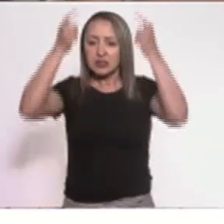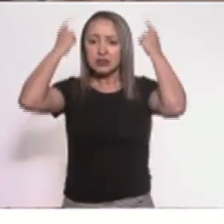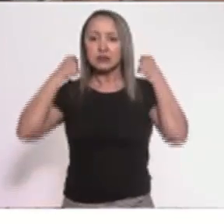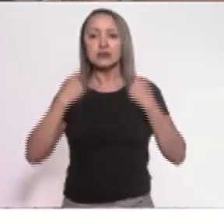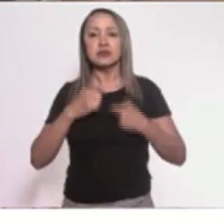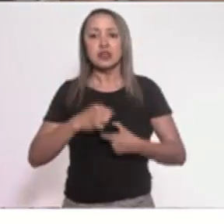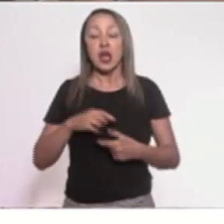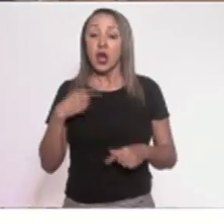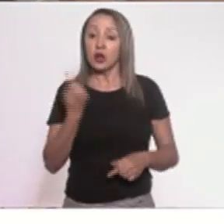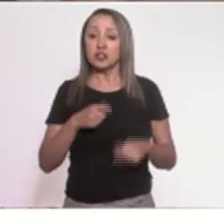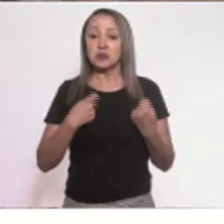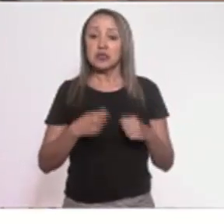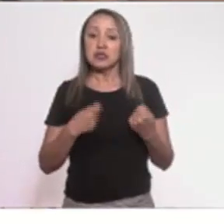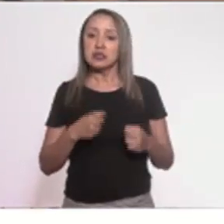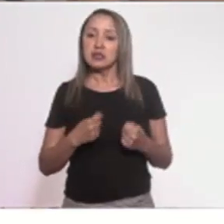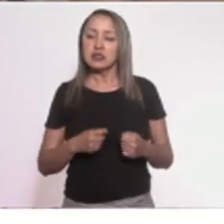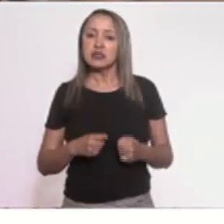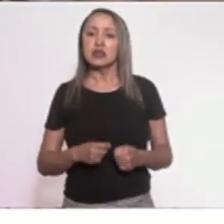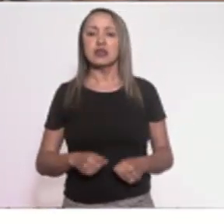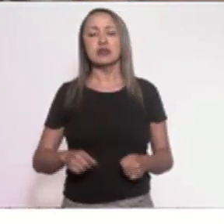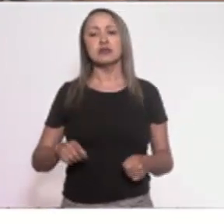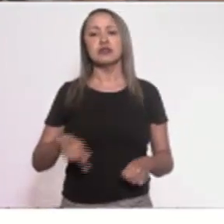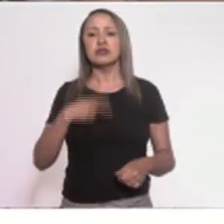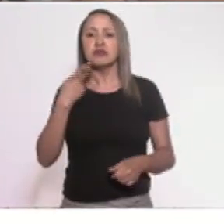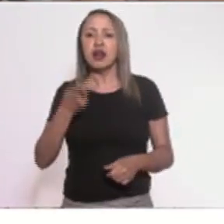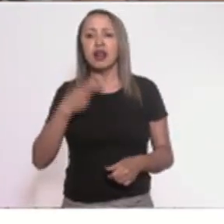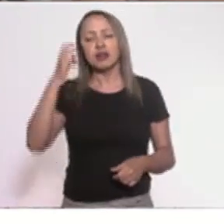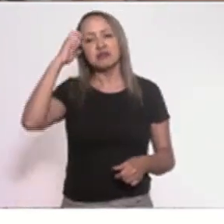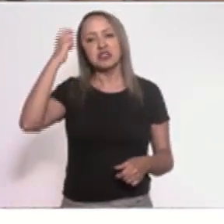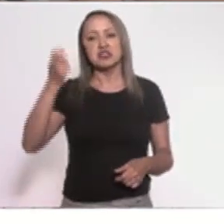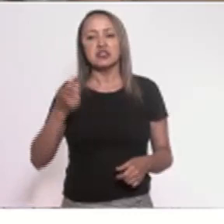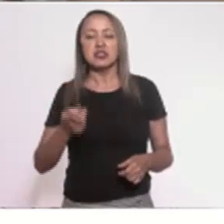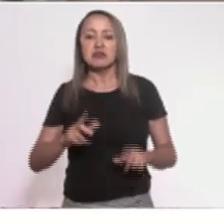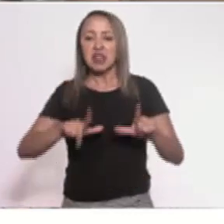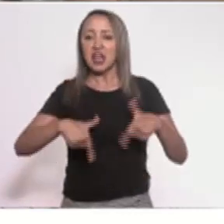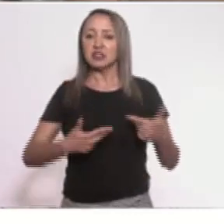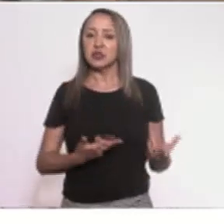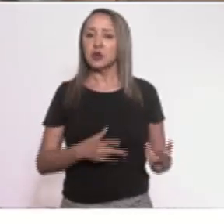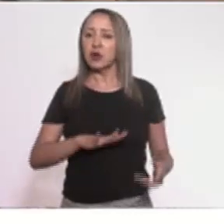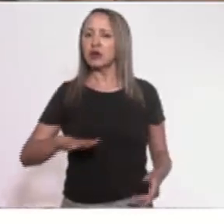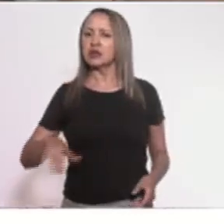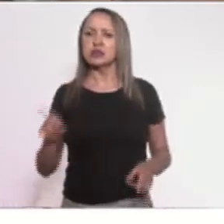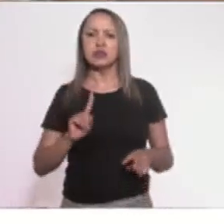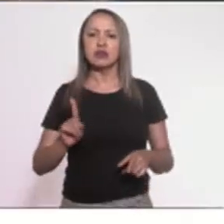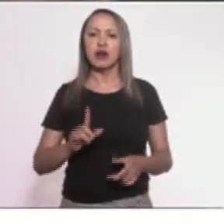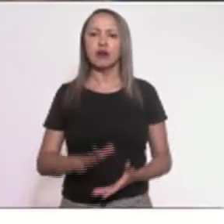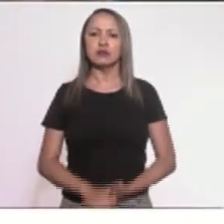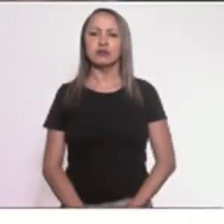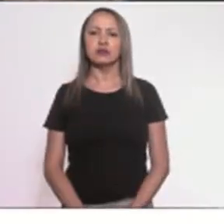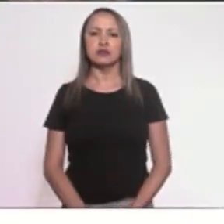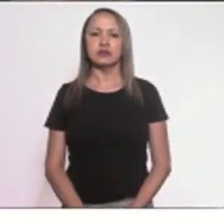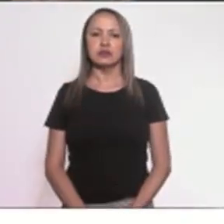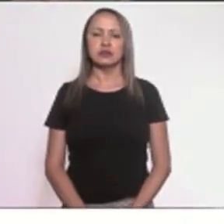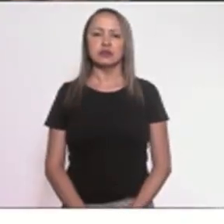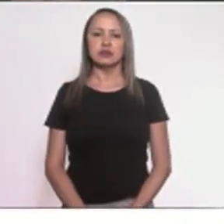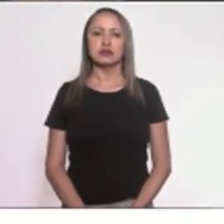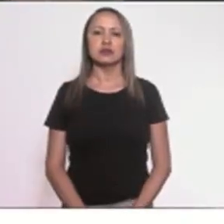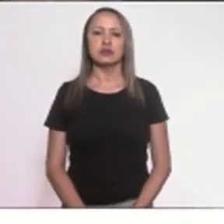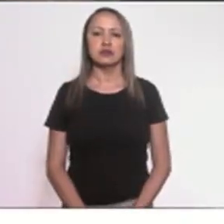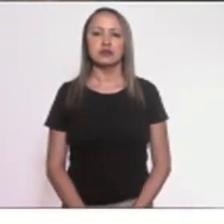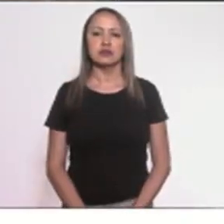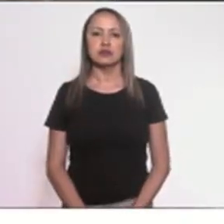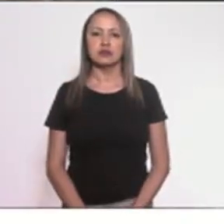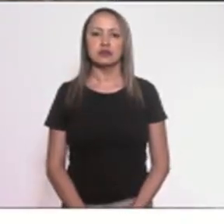maduros, vamos ser deputados estaduais, para o qual fomos eleitos, e vamos fazer valer aqui o parlamento. Pela ordem.